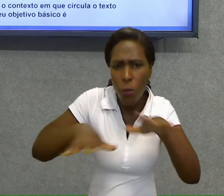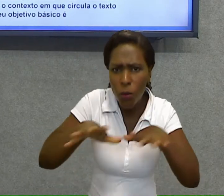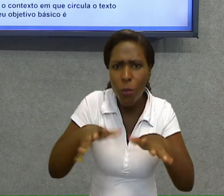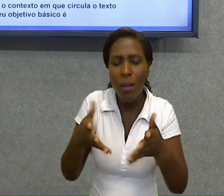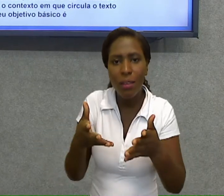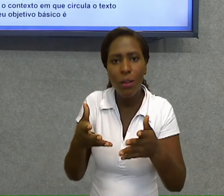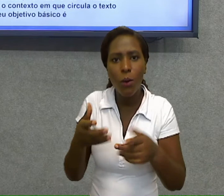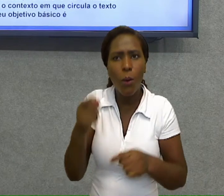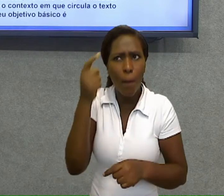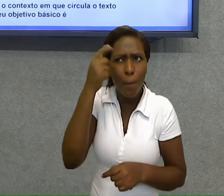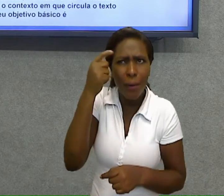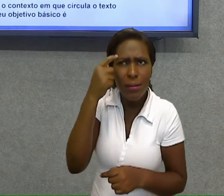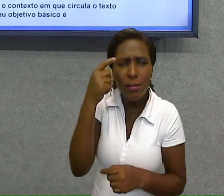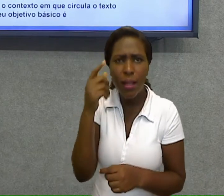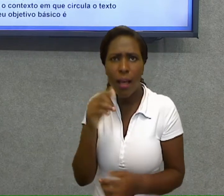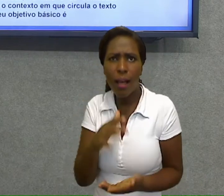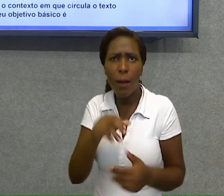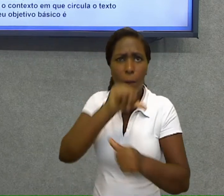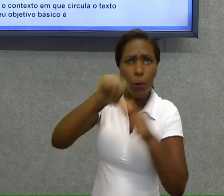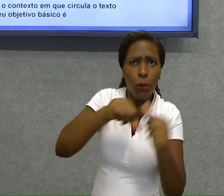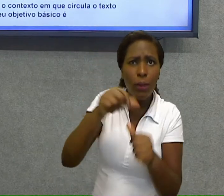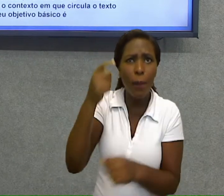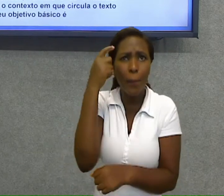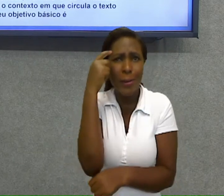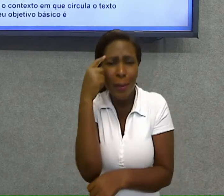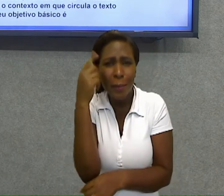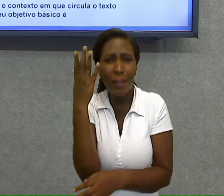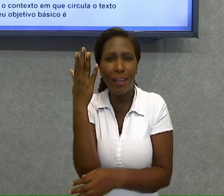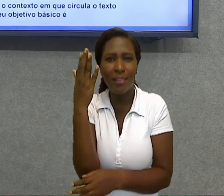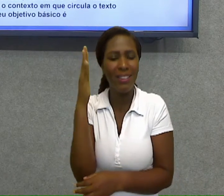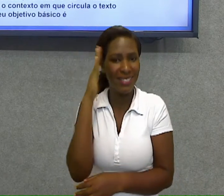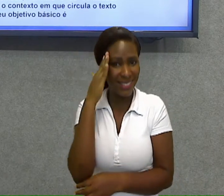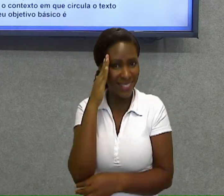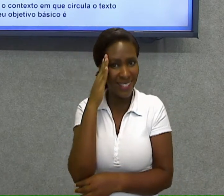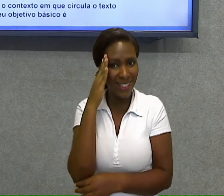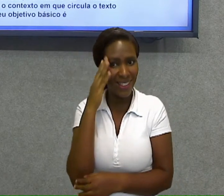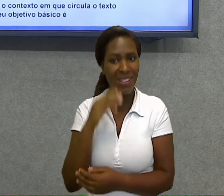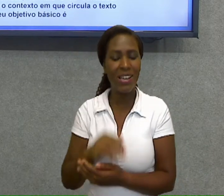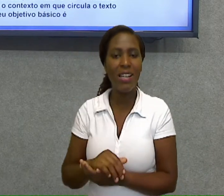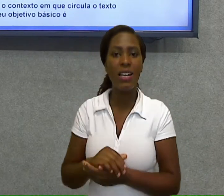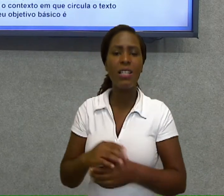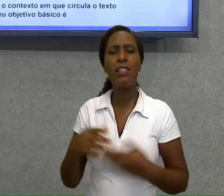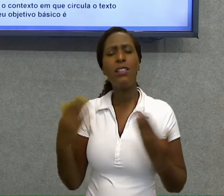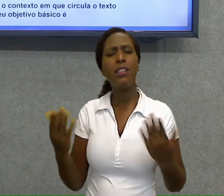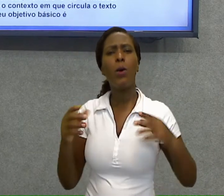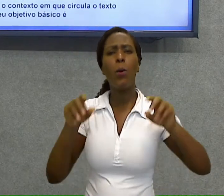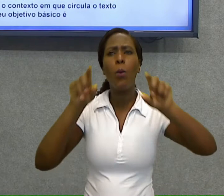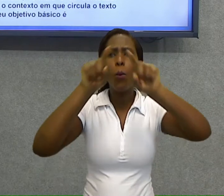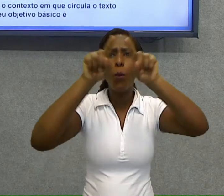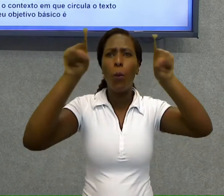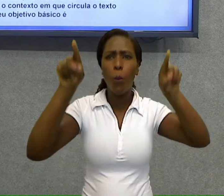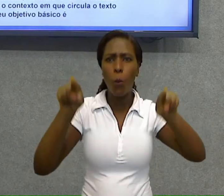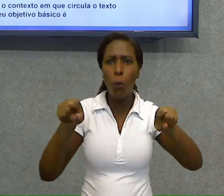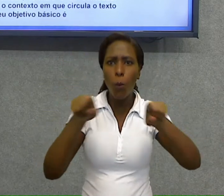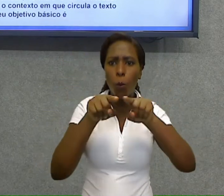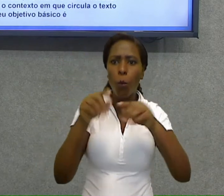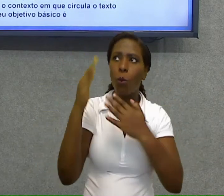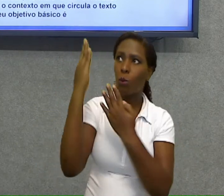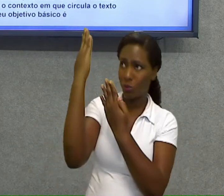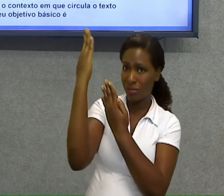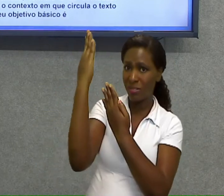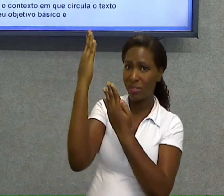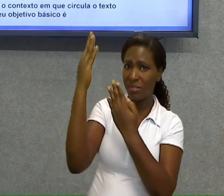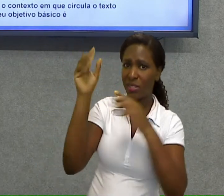trecho, mostre que a sua memória é melhor que a de um computador.